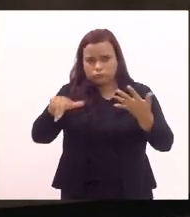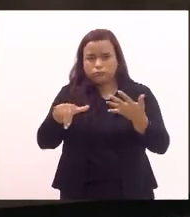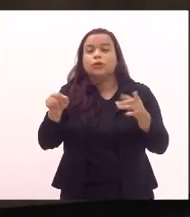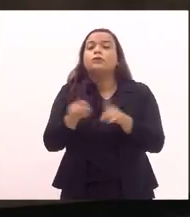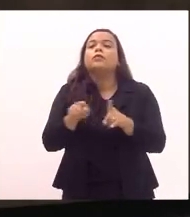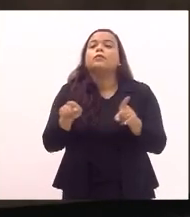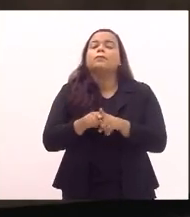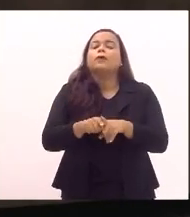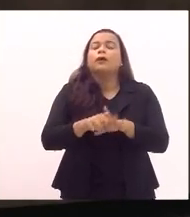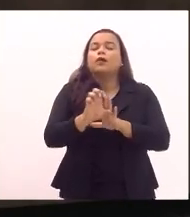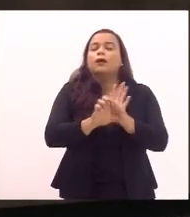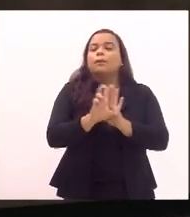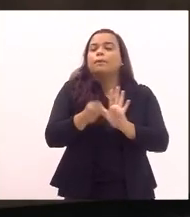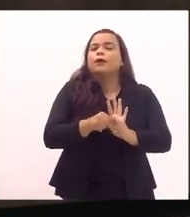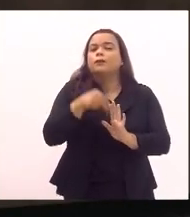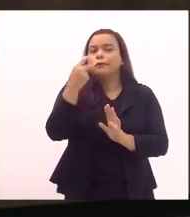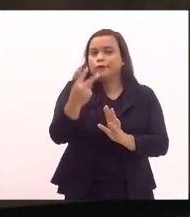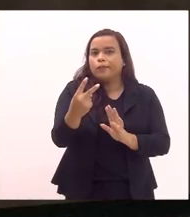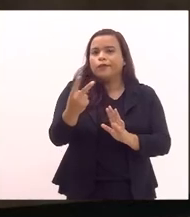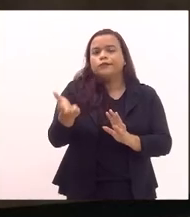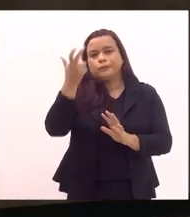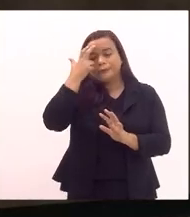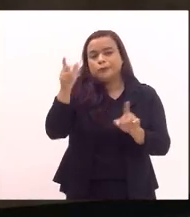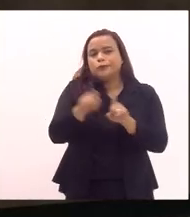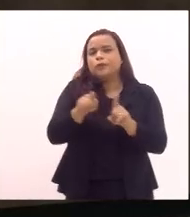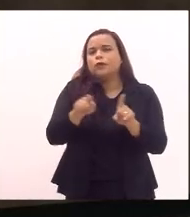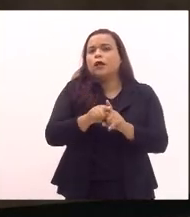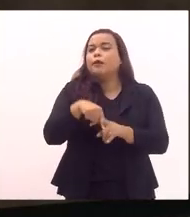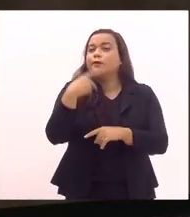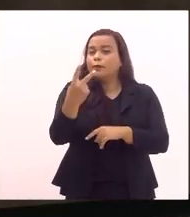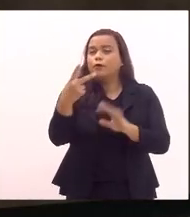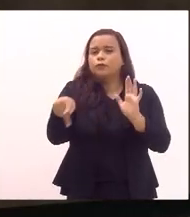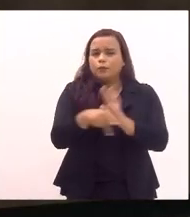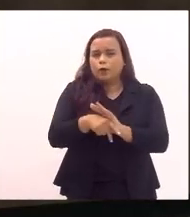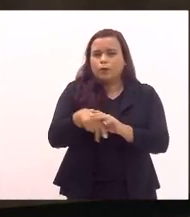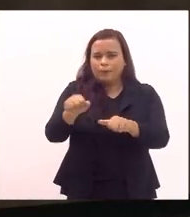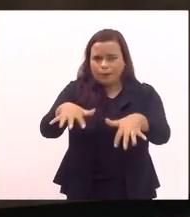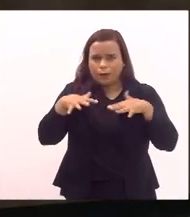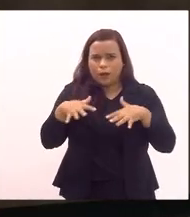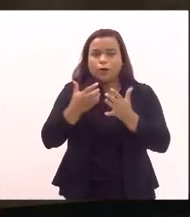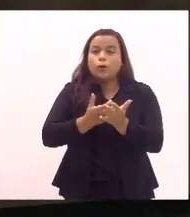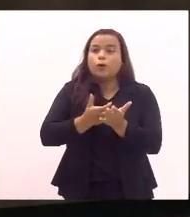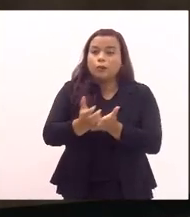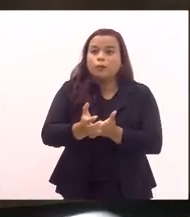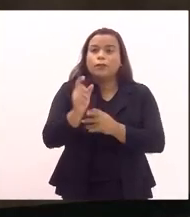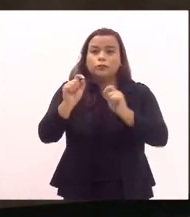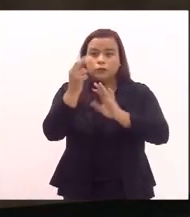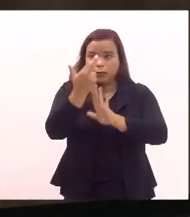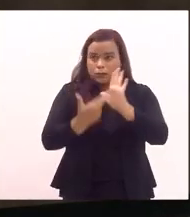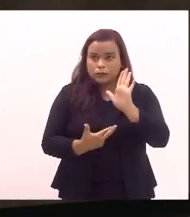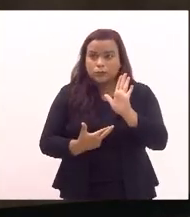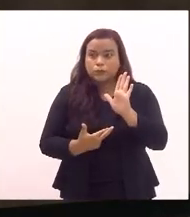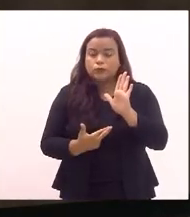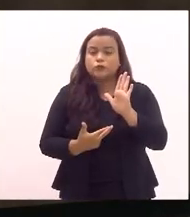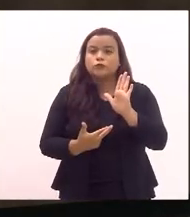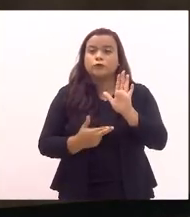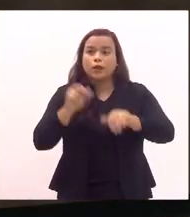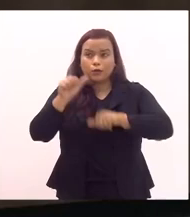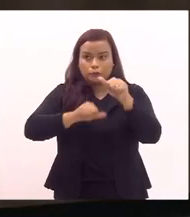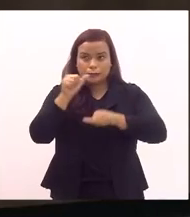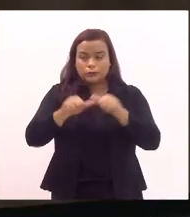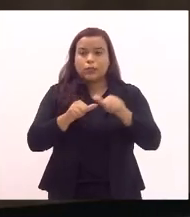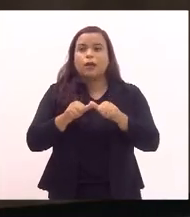dores da comissão de cultura e dois de plenário passa a vigorar com a seguinte redação que está